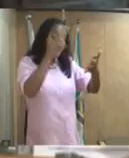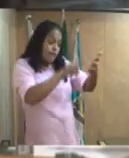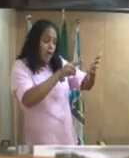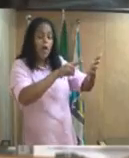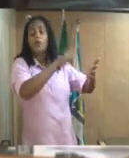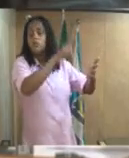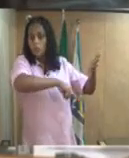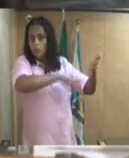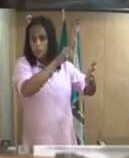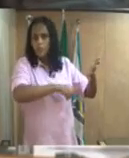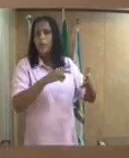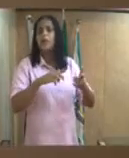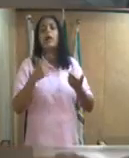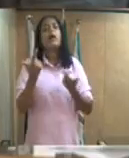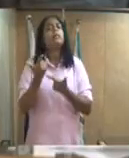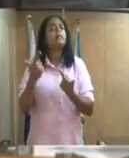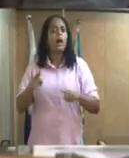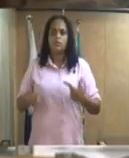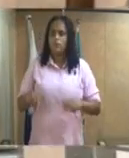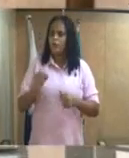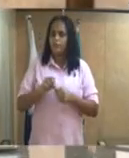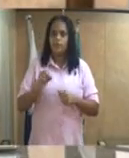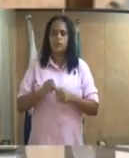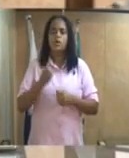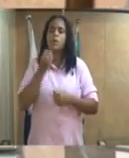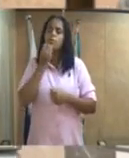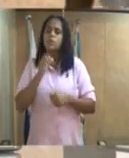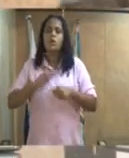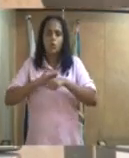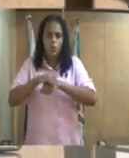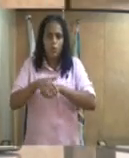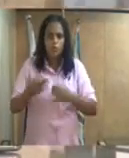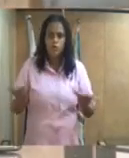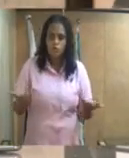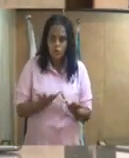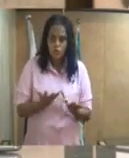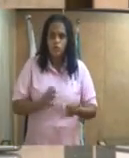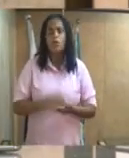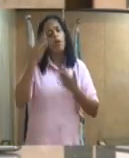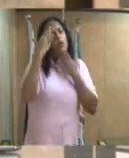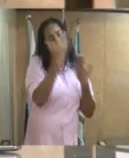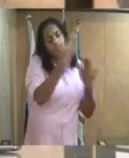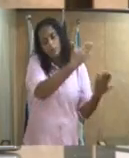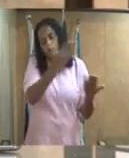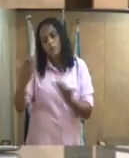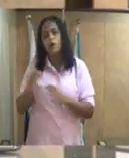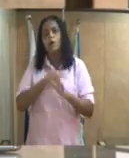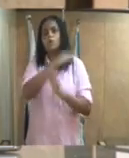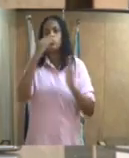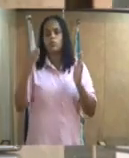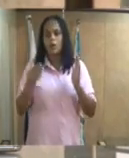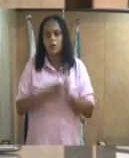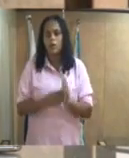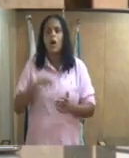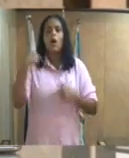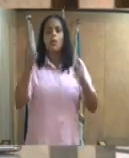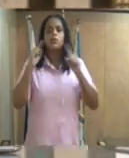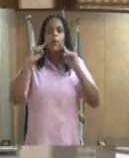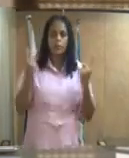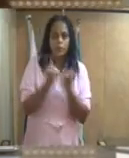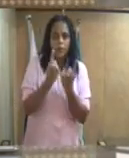Parabéns. Não havendo mais nada para ser tratado na noite de hoje, obrigado a todos e até a próxima sessão.